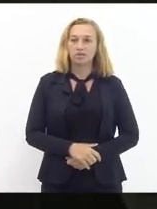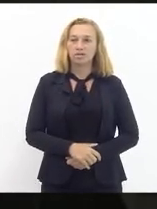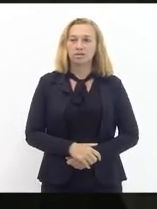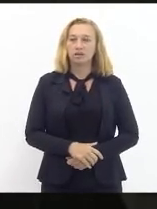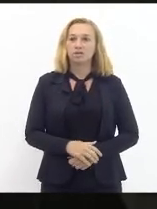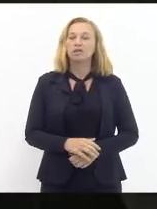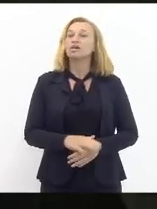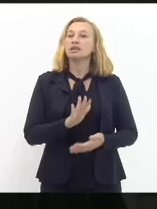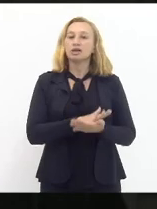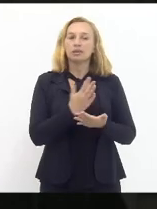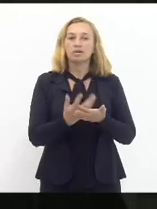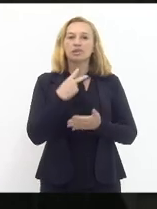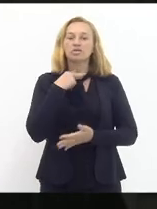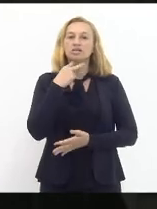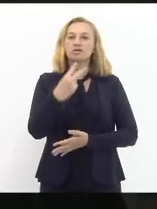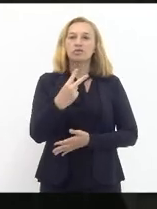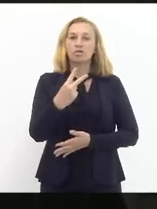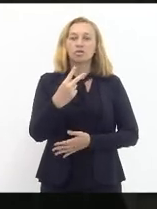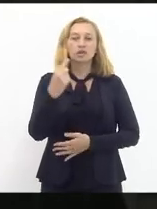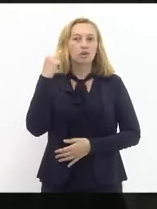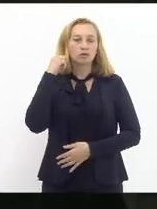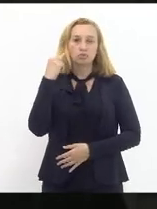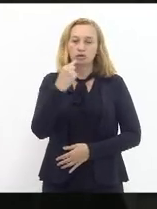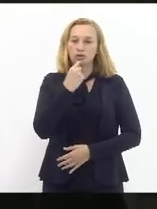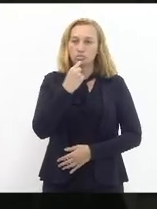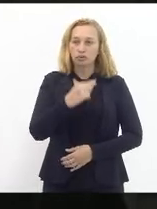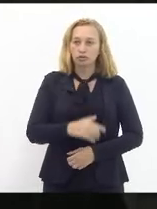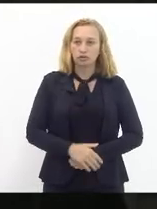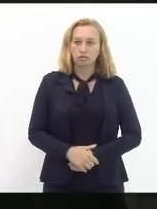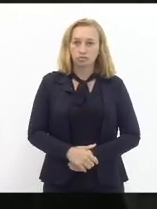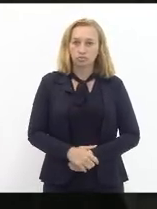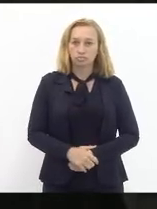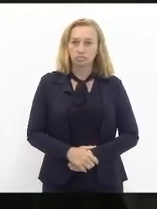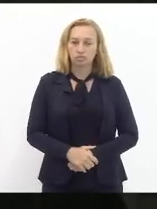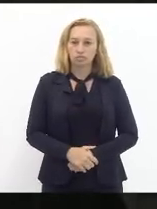voz aos deficientes auditivos,